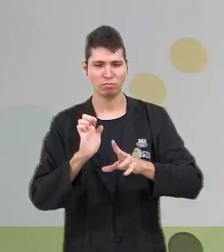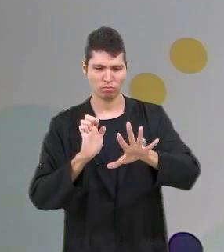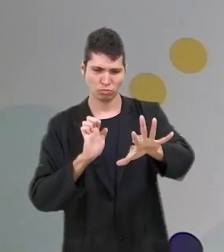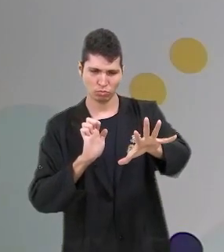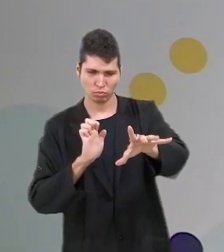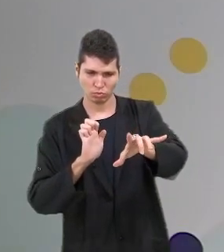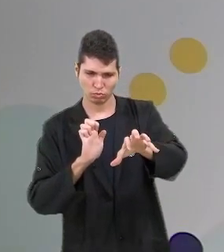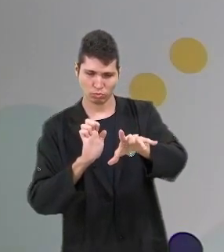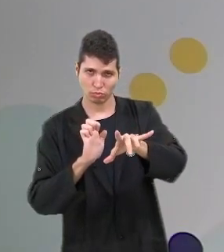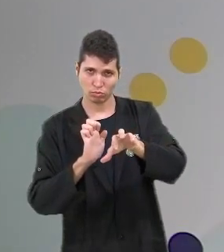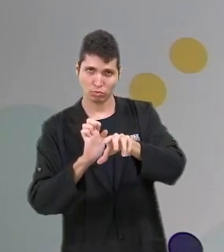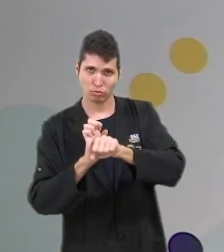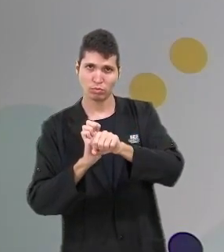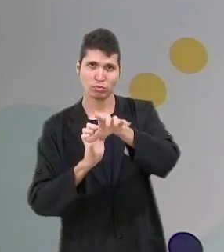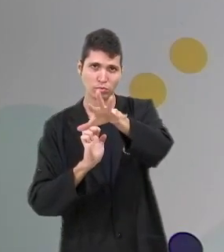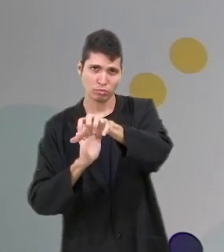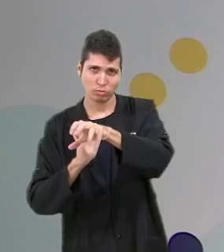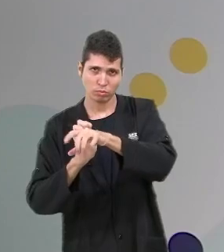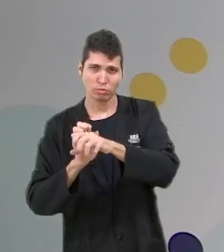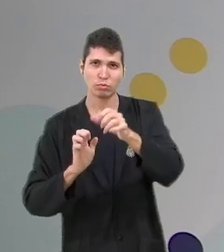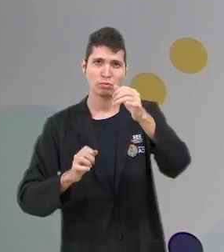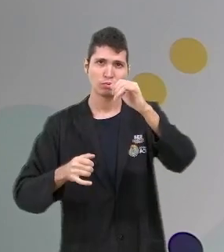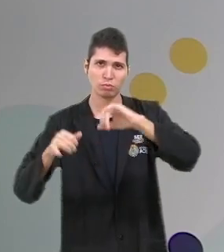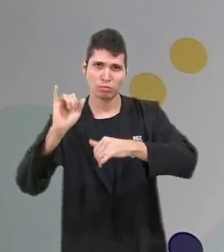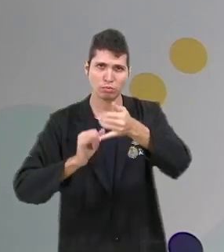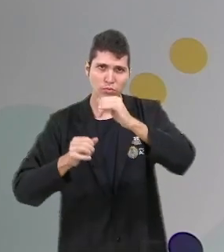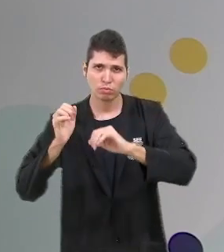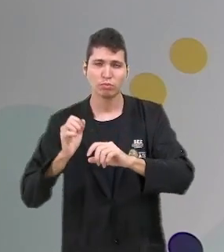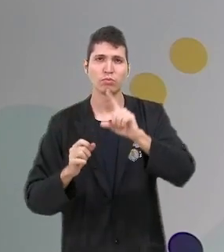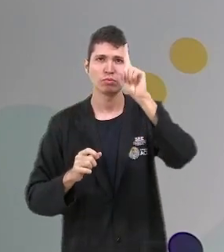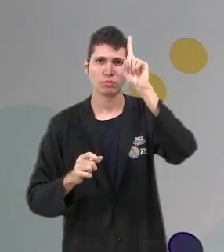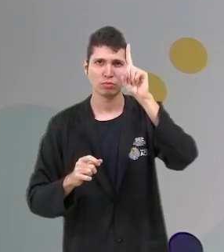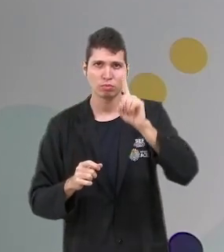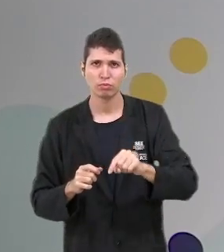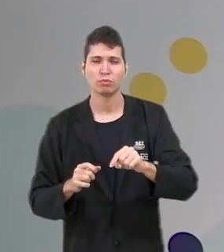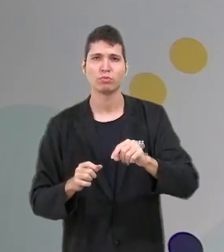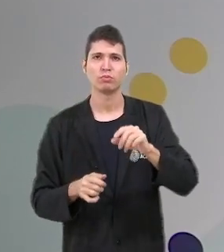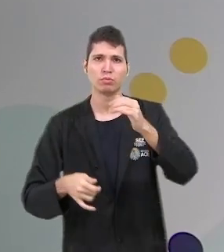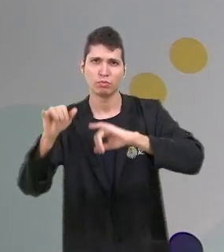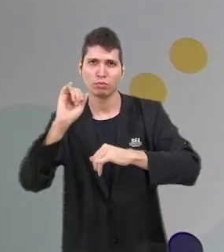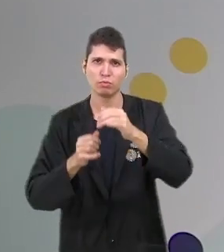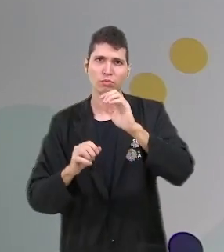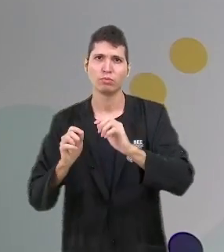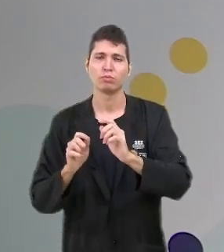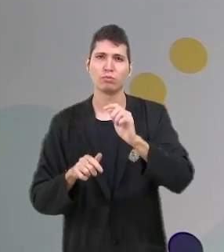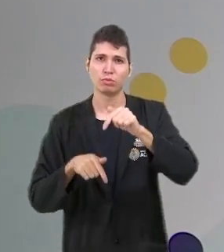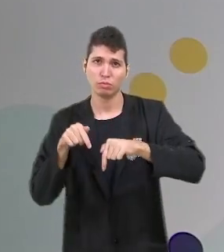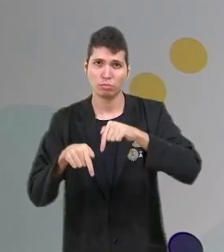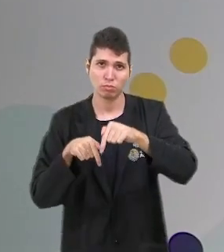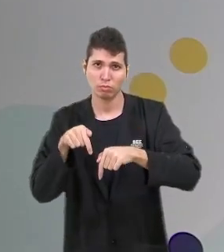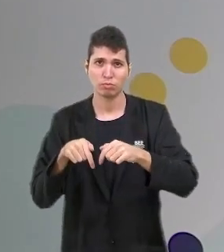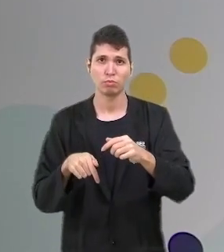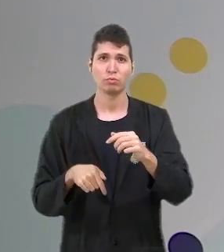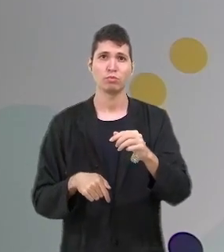si elementos químicos, vai ser o elemento químico flúor.